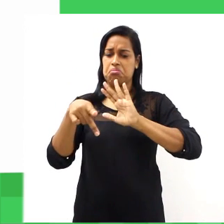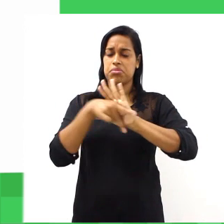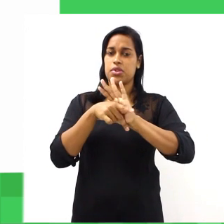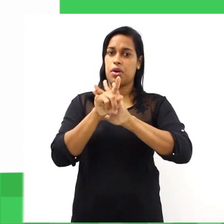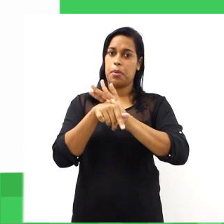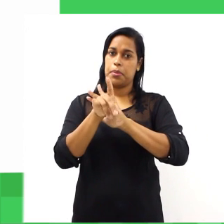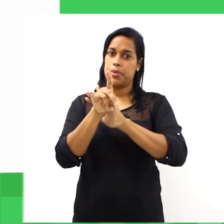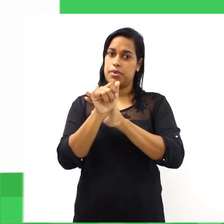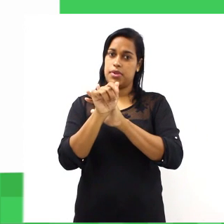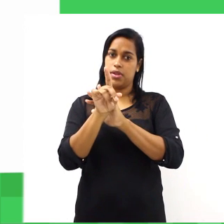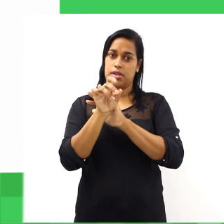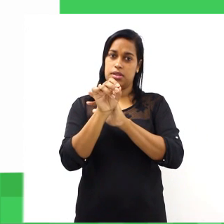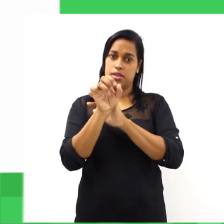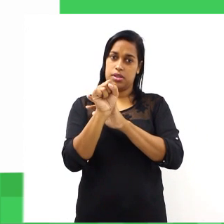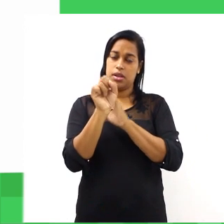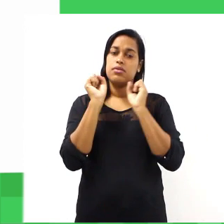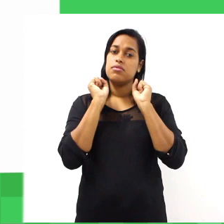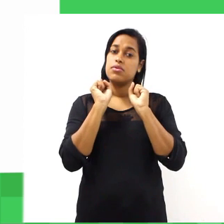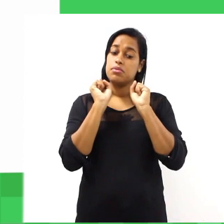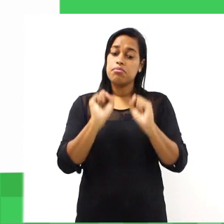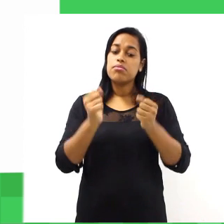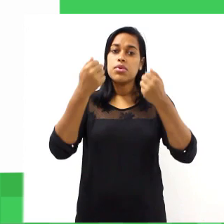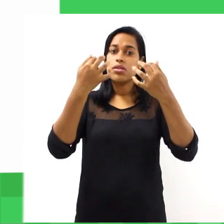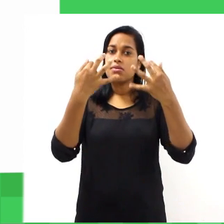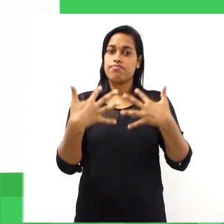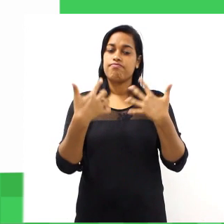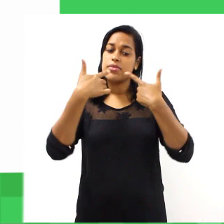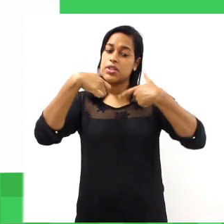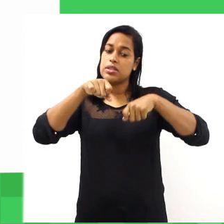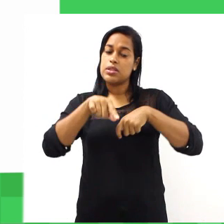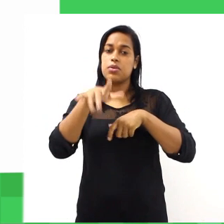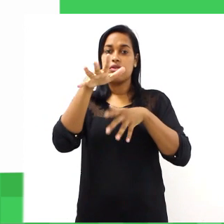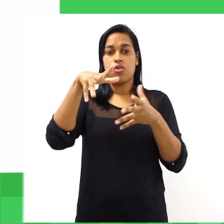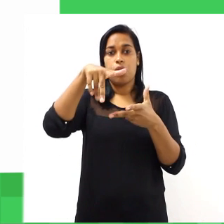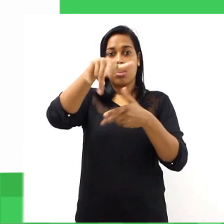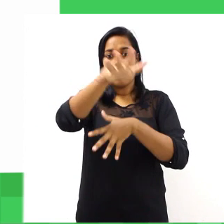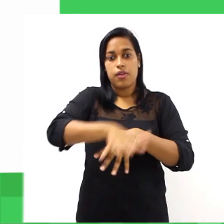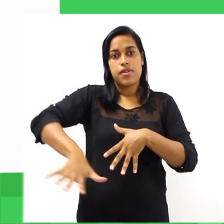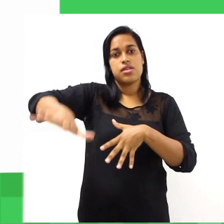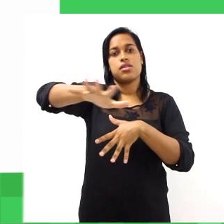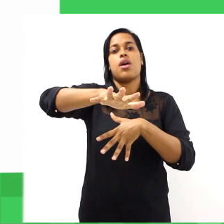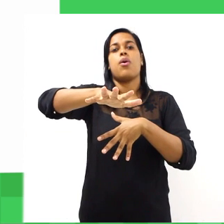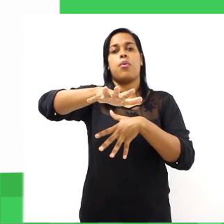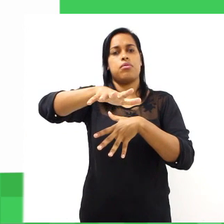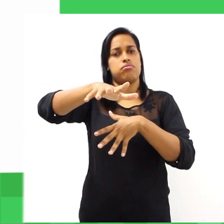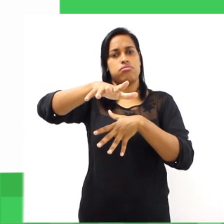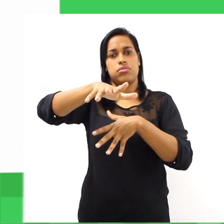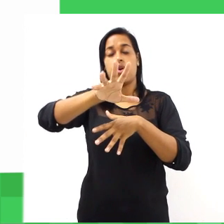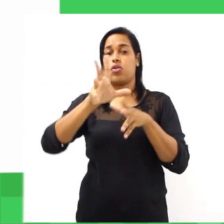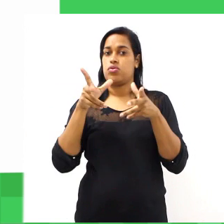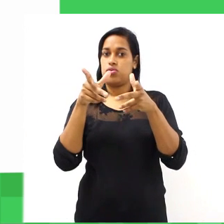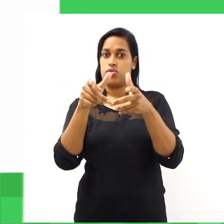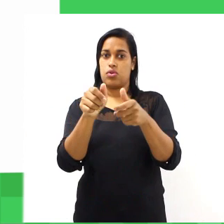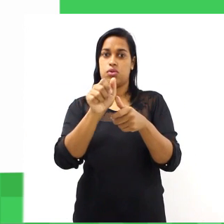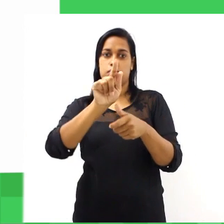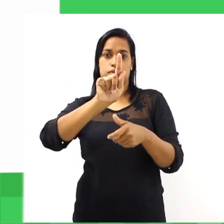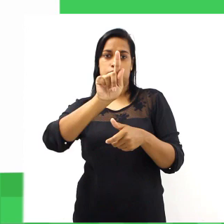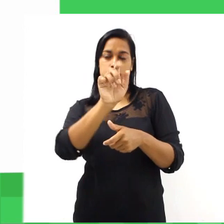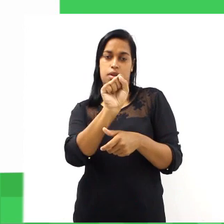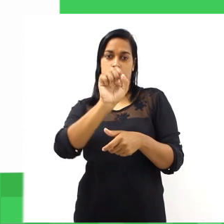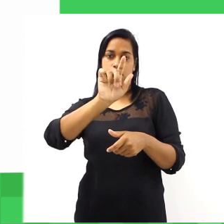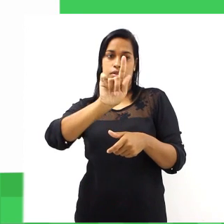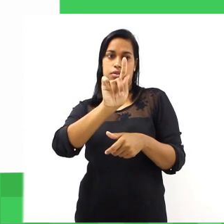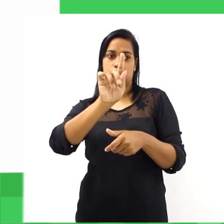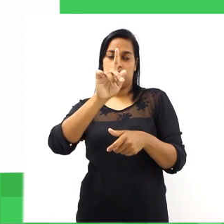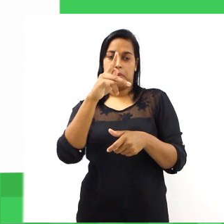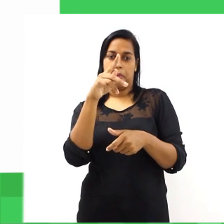dados. Podemos dizer que ela é uma linguagem universal para bancos de dados, onde todos os SGBDs,